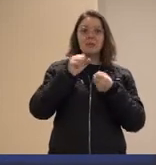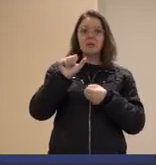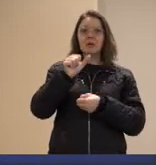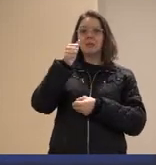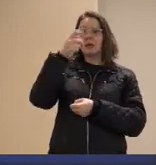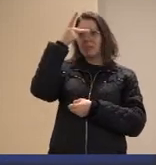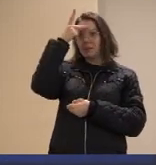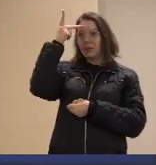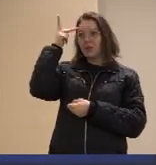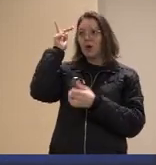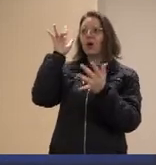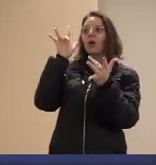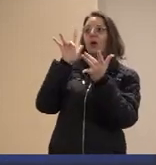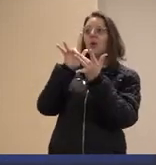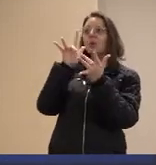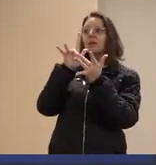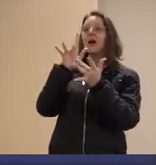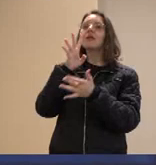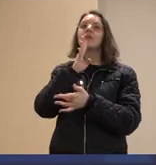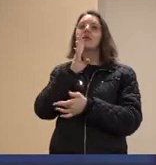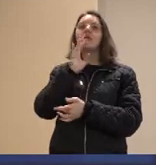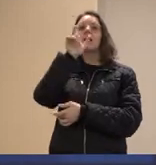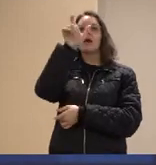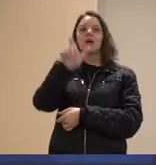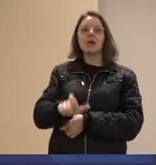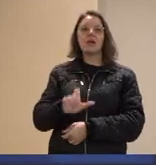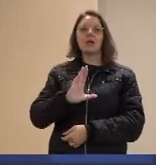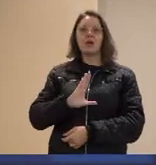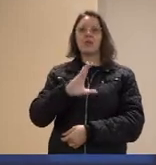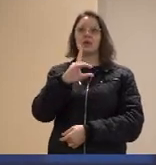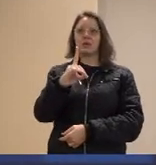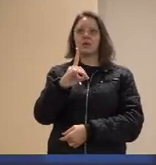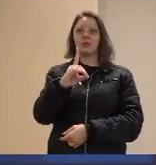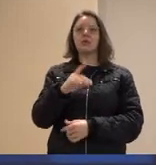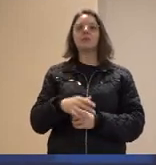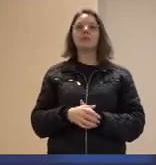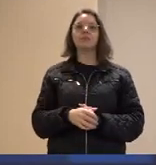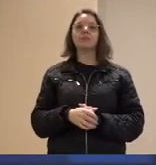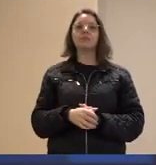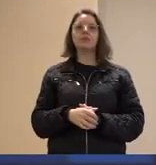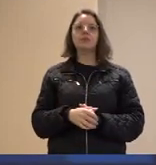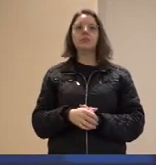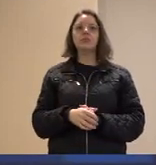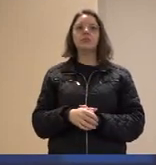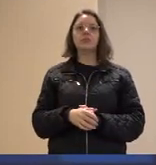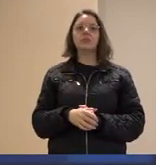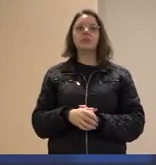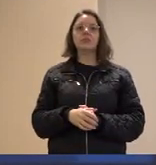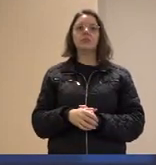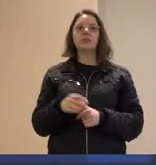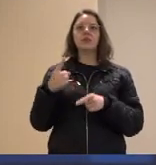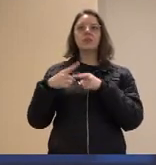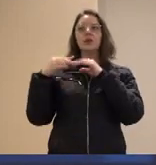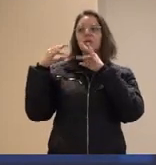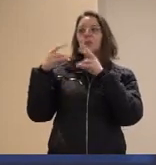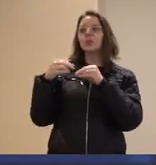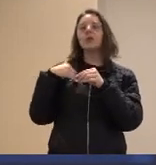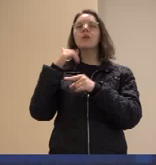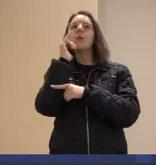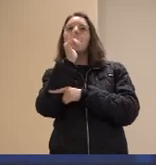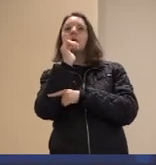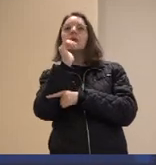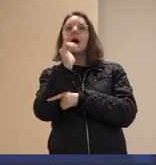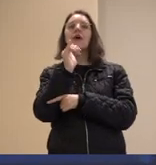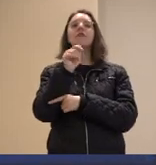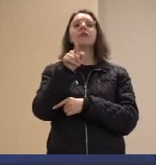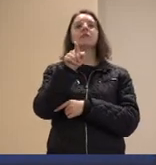pessoa que eu me referi foi a coordenadora. Porque tudo que eu contava para ela,